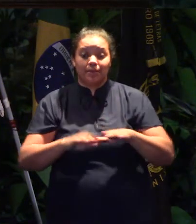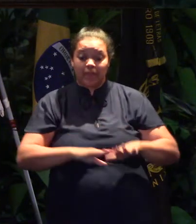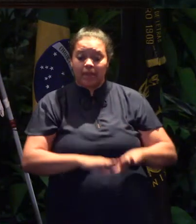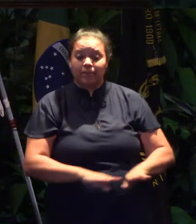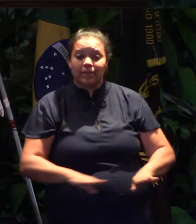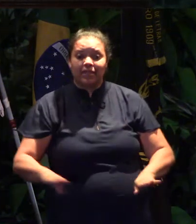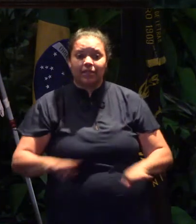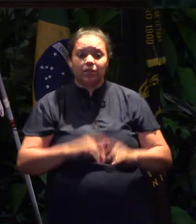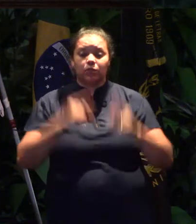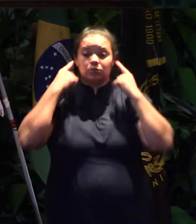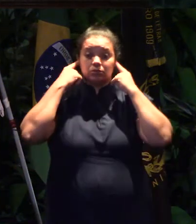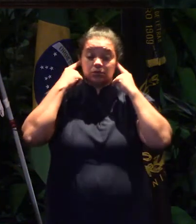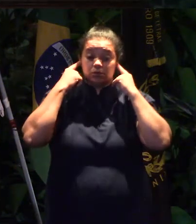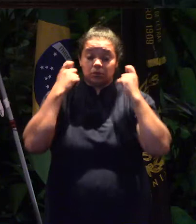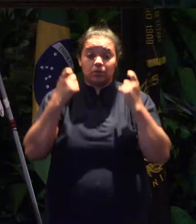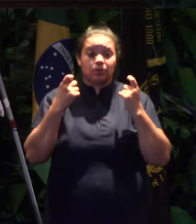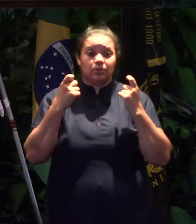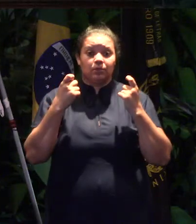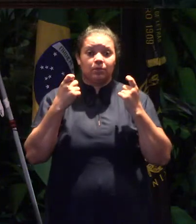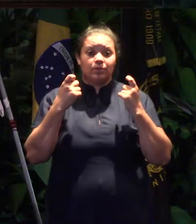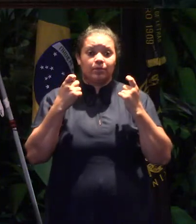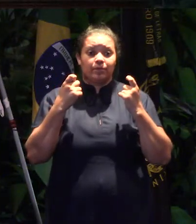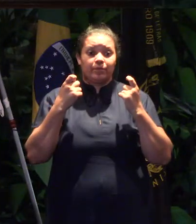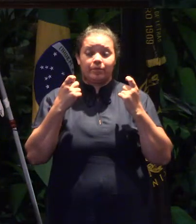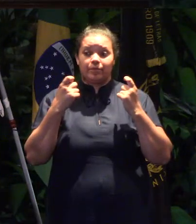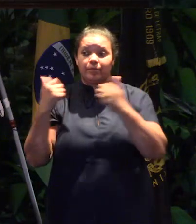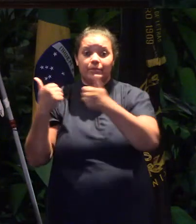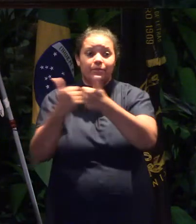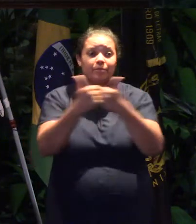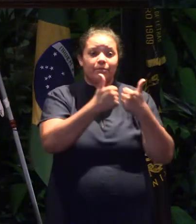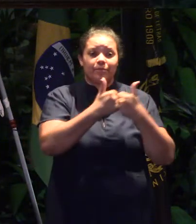Os sons, né? Eu já ia plagiar nome de filme, sons ao redor, né?